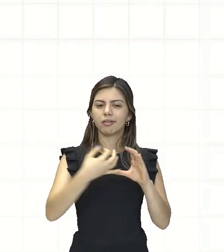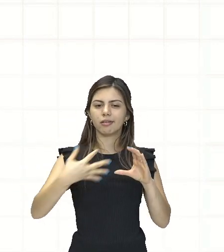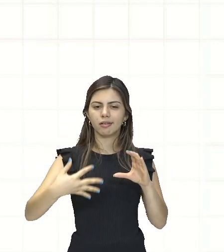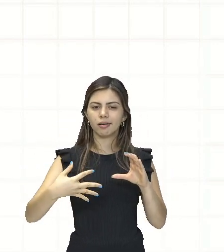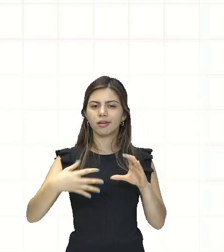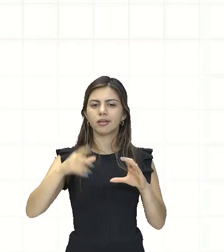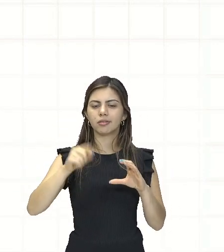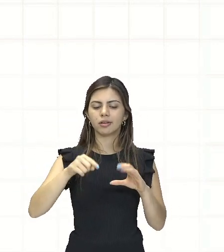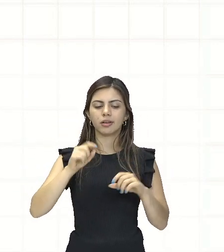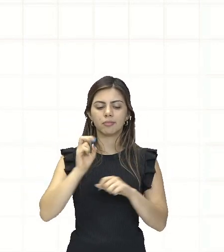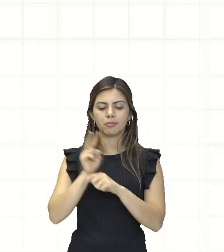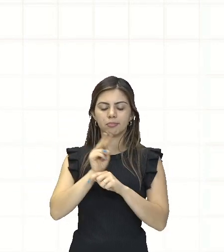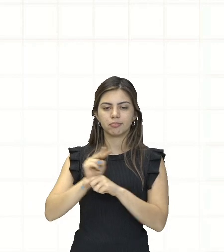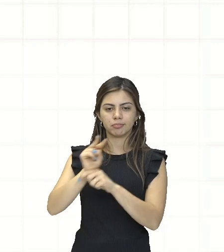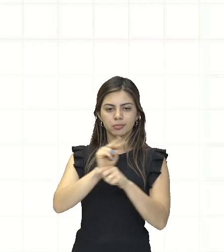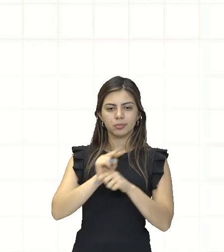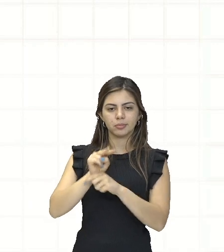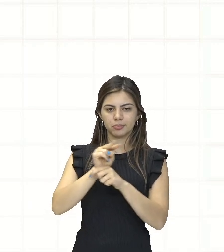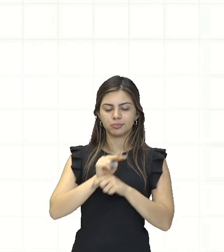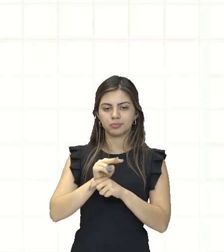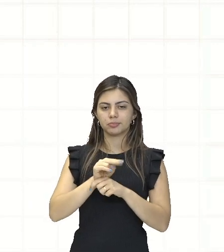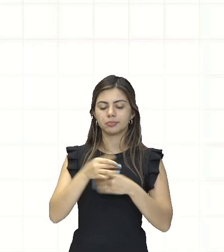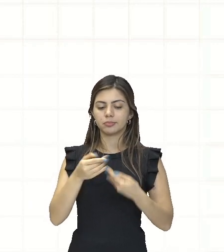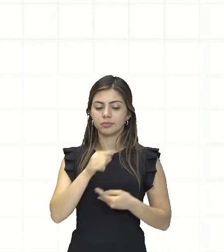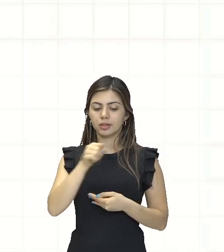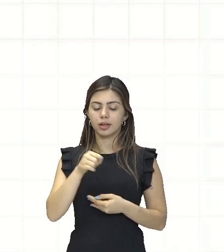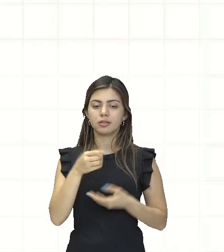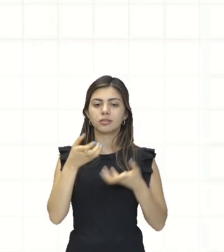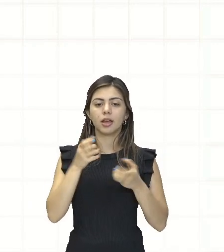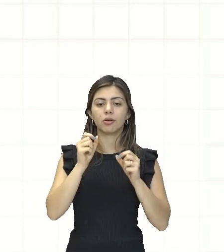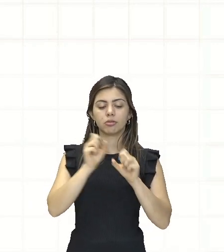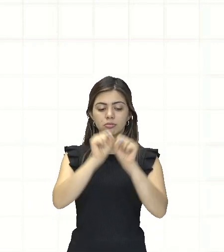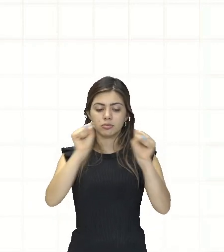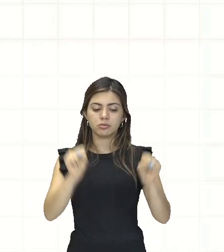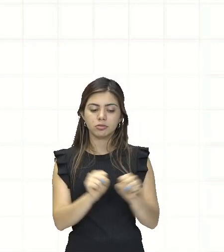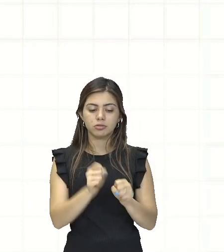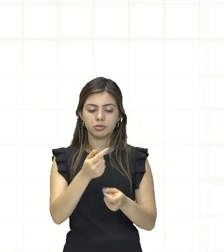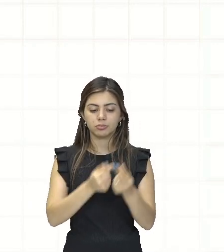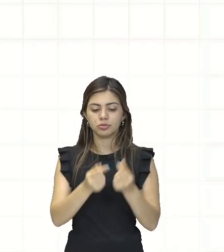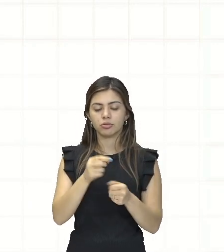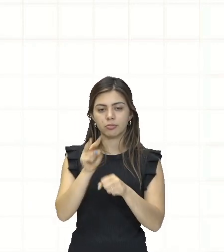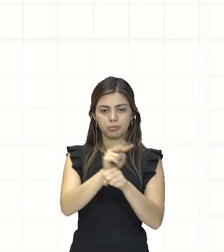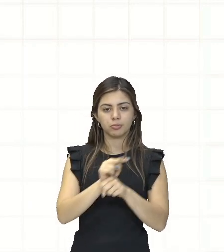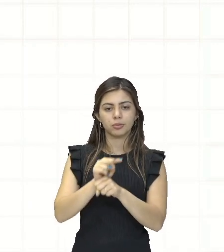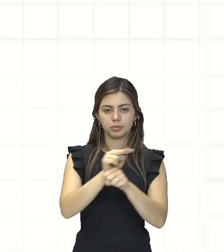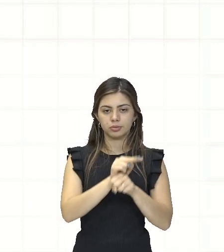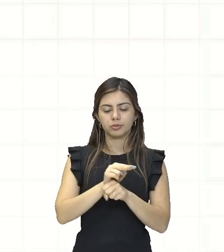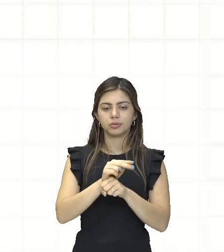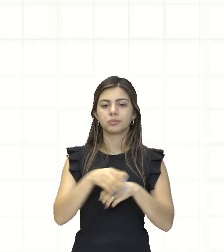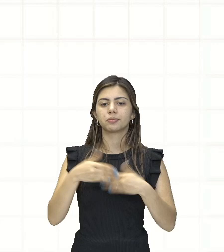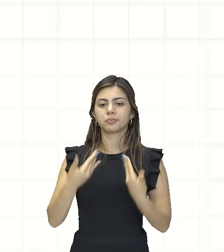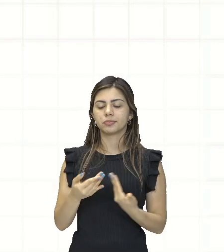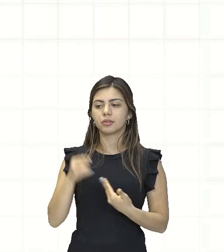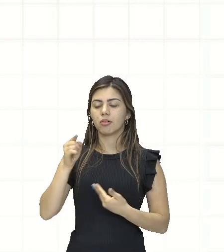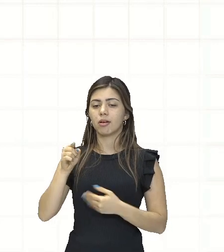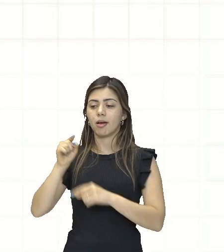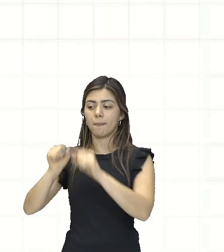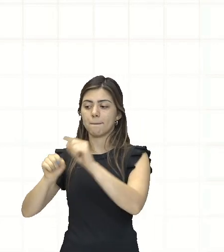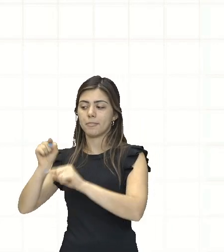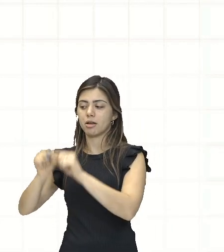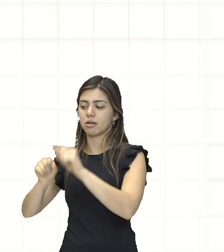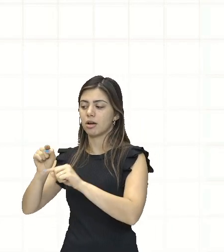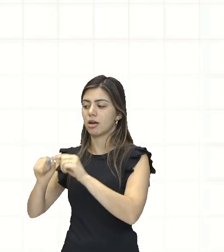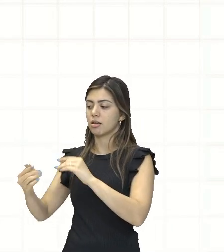o protecionismo, certo? Eles estão querendo ali proteger as fronteiras inglesas e a mercadoria só pode